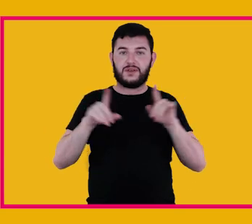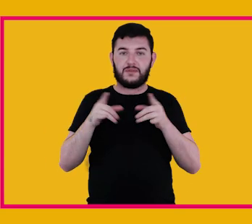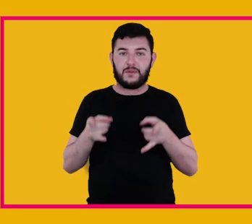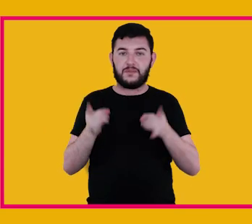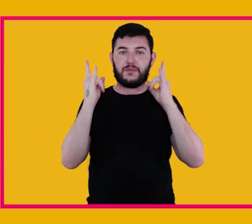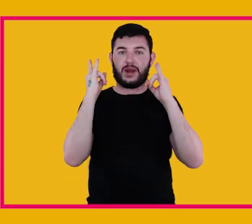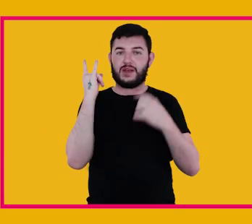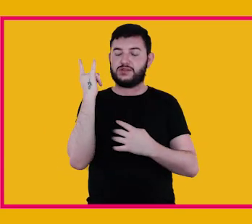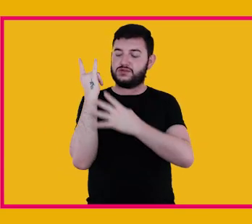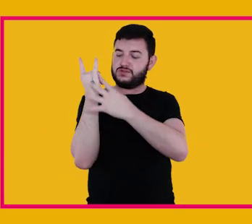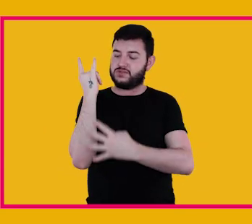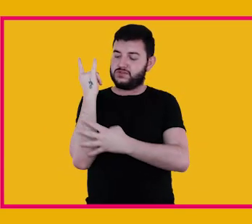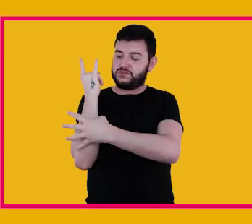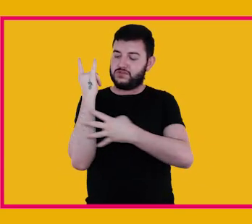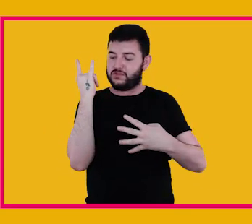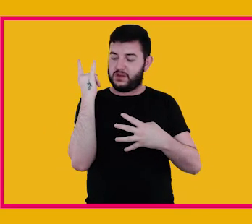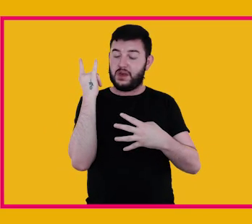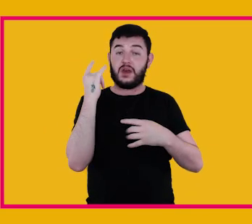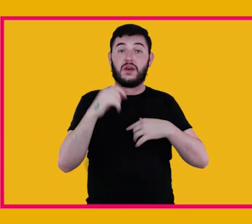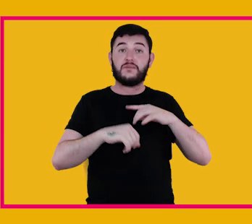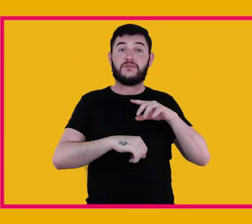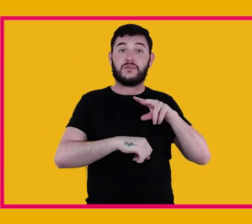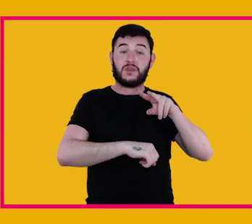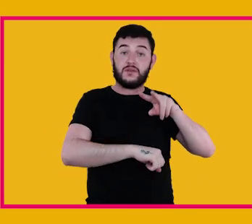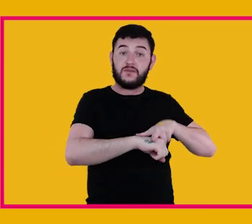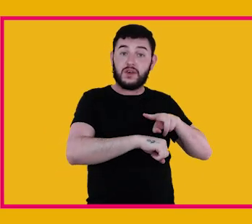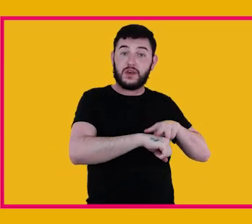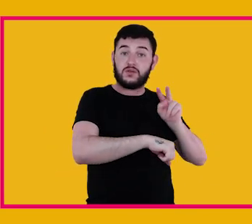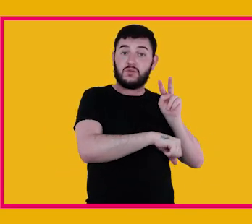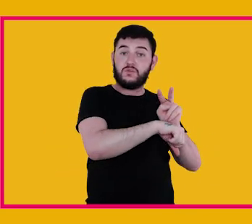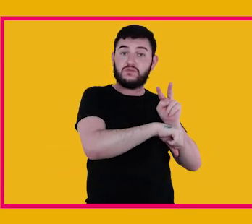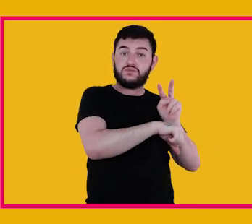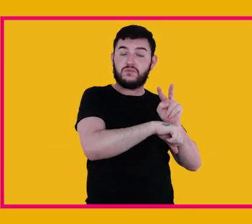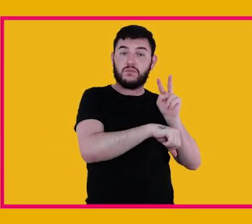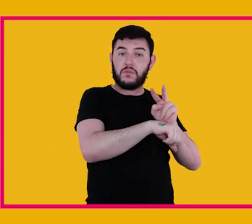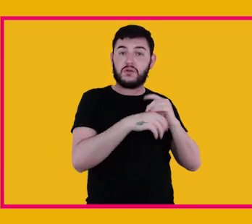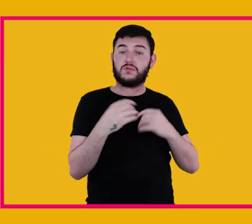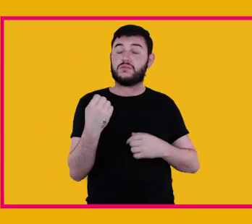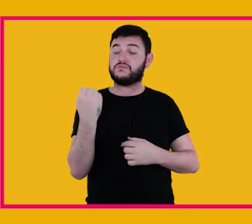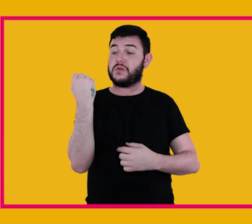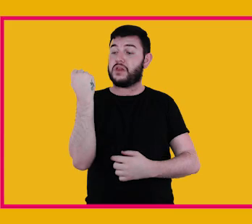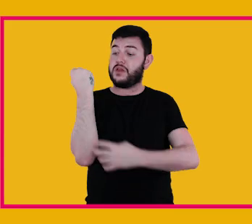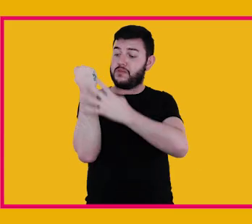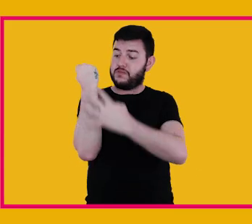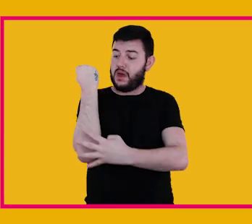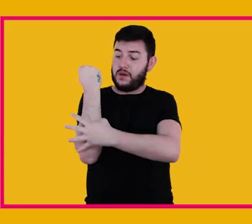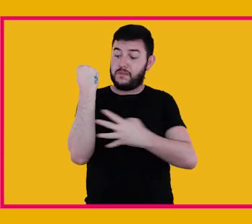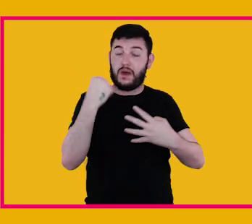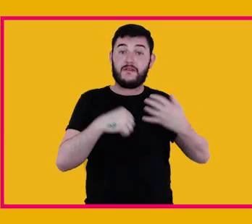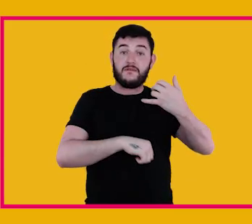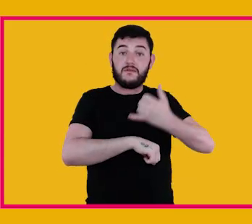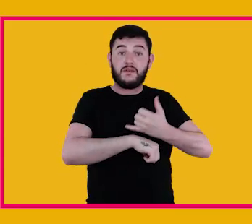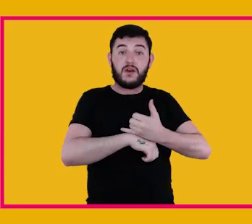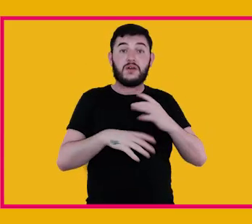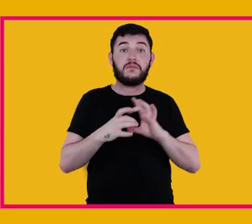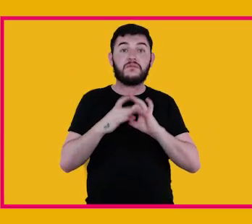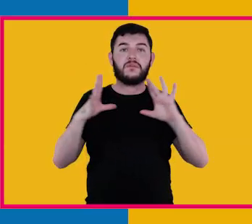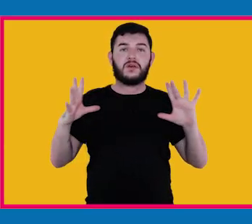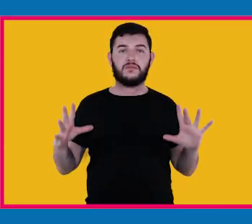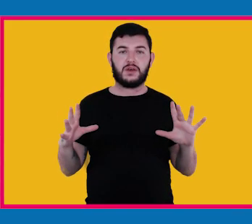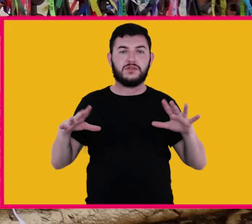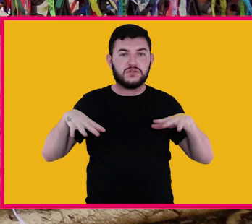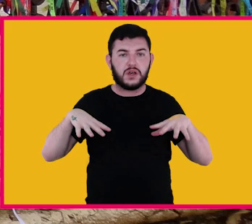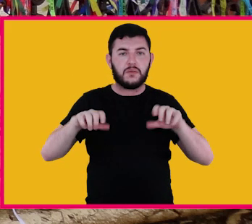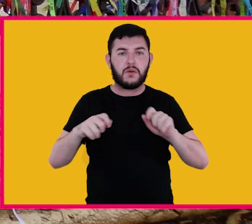como um grid estrutural metálico que cria uma proteção da fachada envidraçada, funcional interna, e permite múltiplas formas de